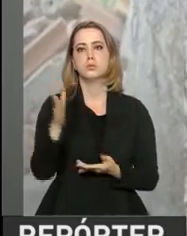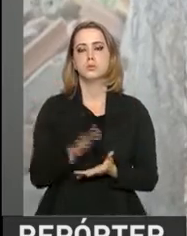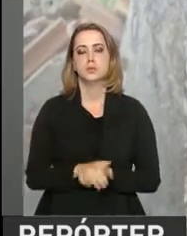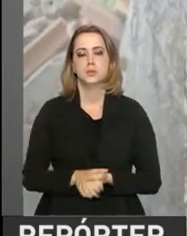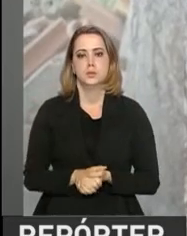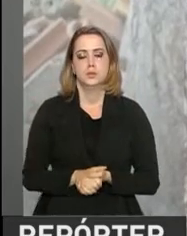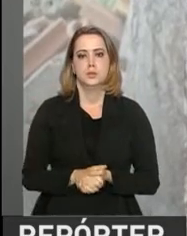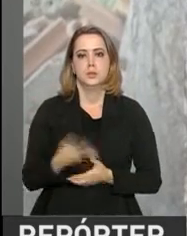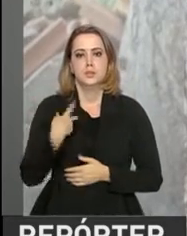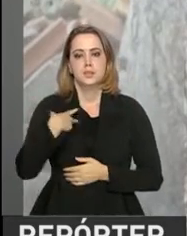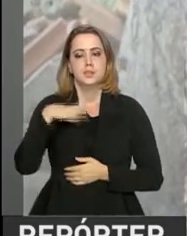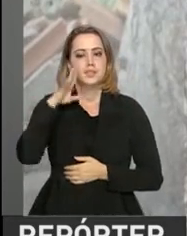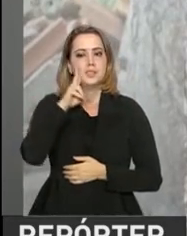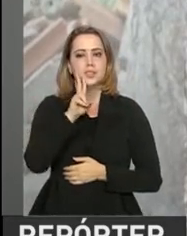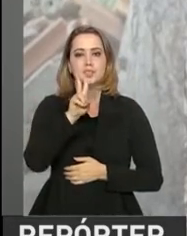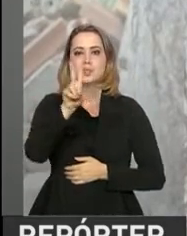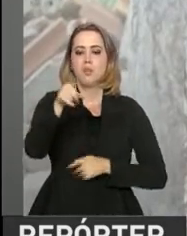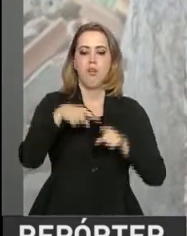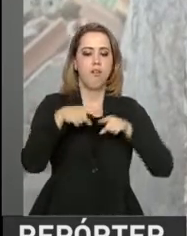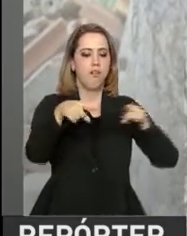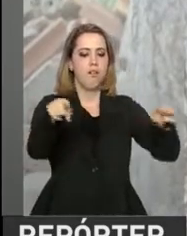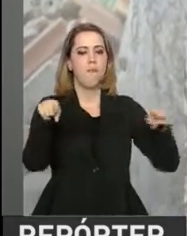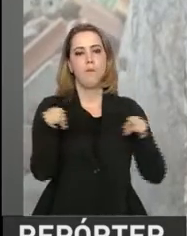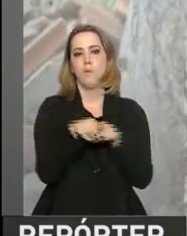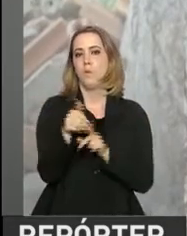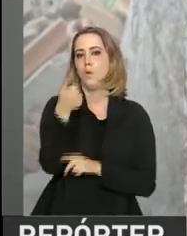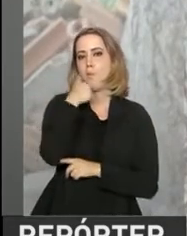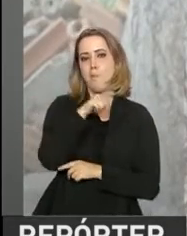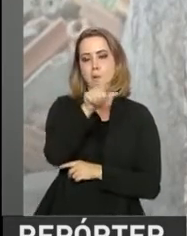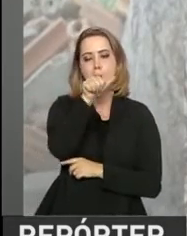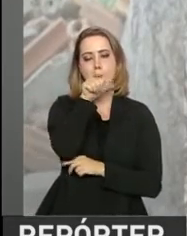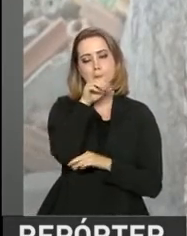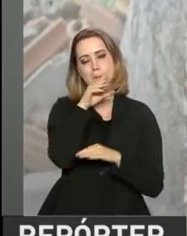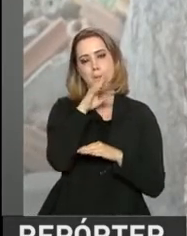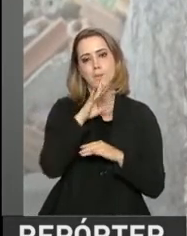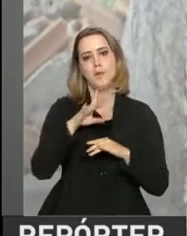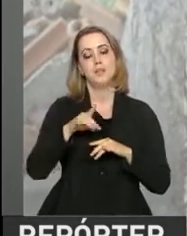Fui lá no quartozinho onde estava minha mãe deitada, Zé. Tô salvo.